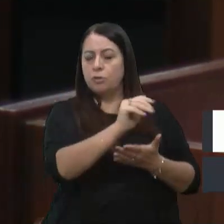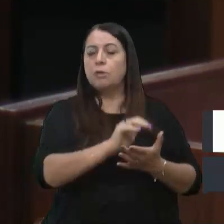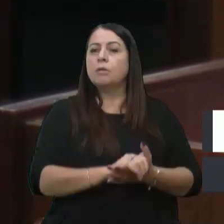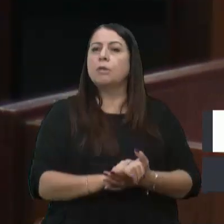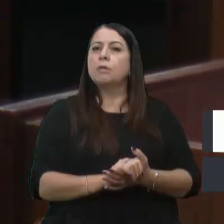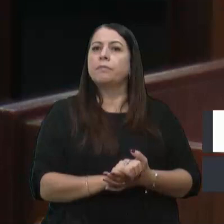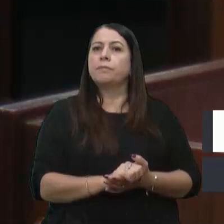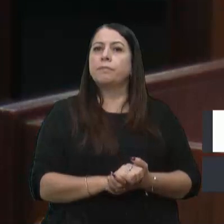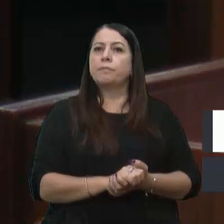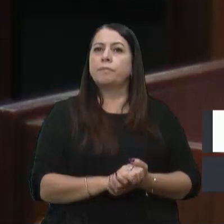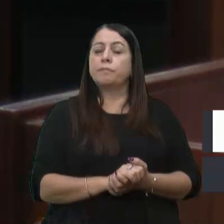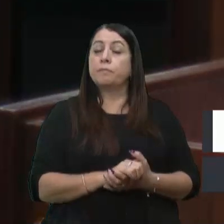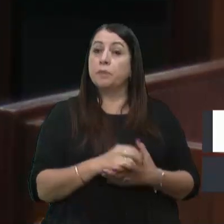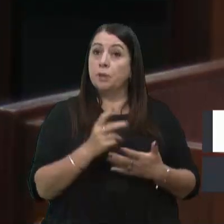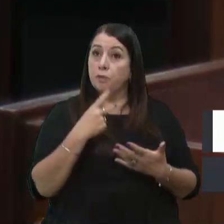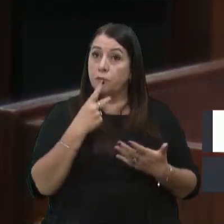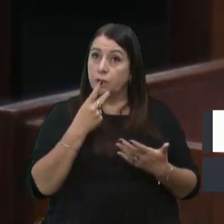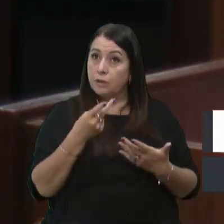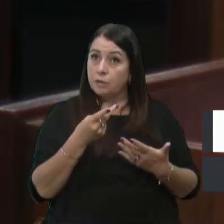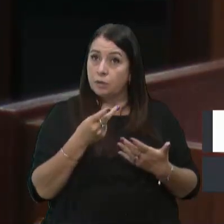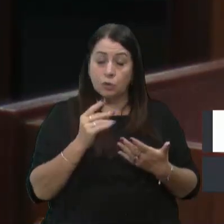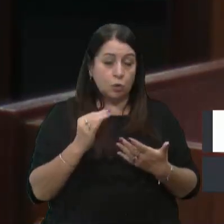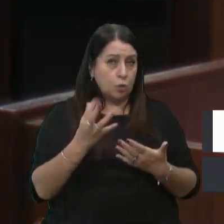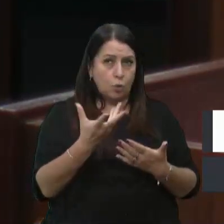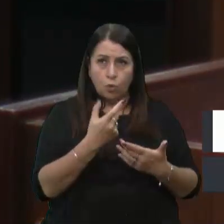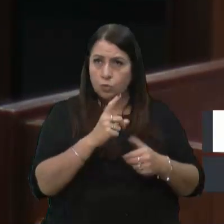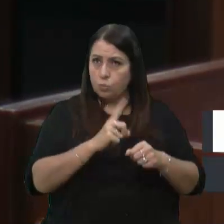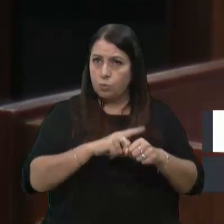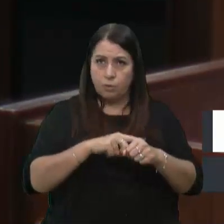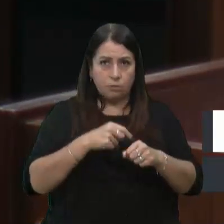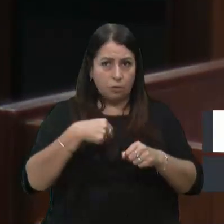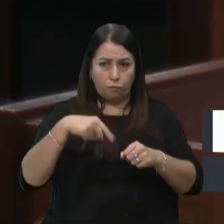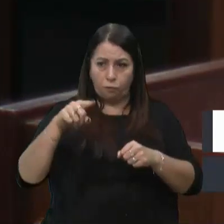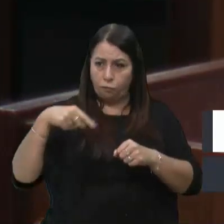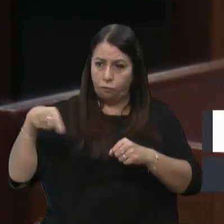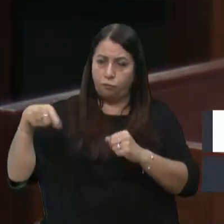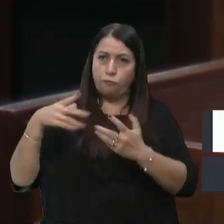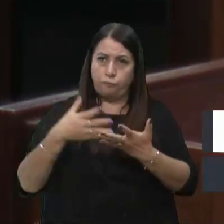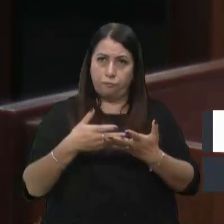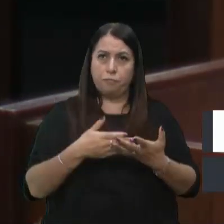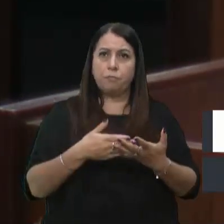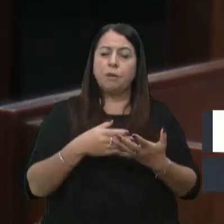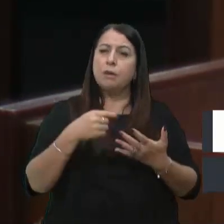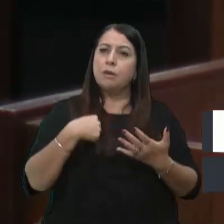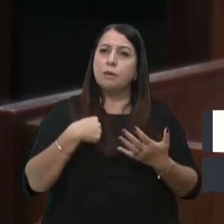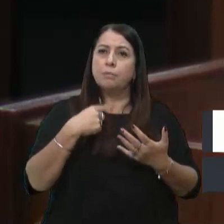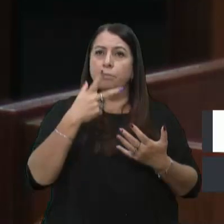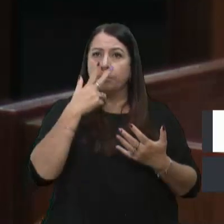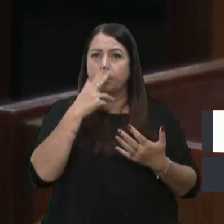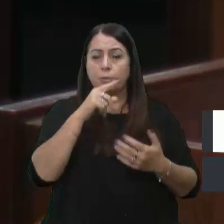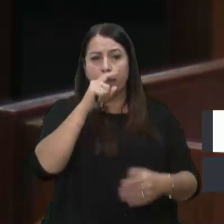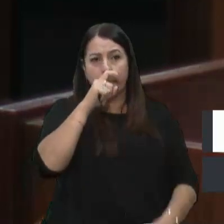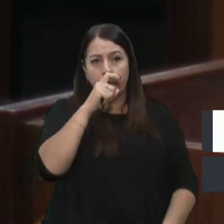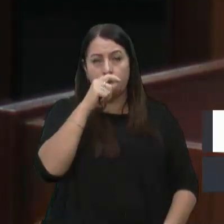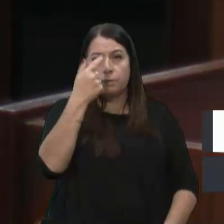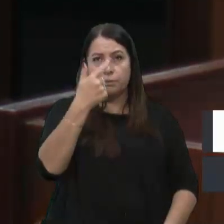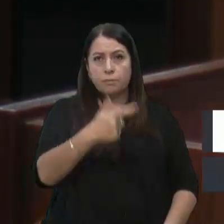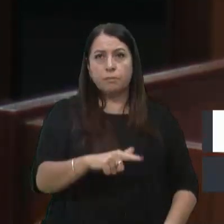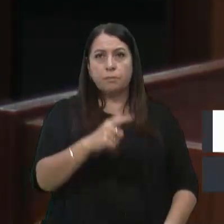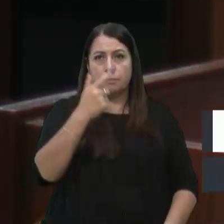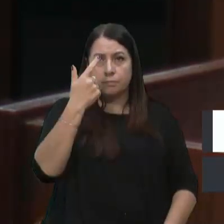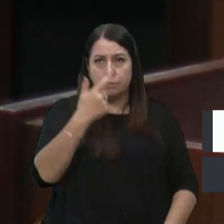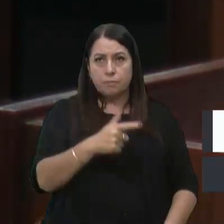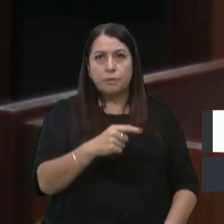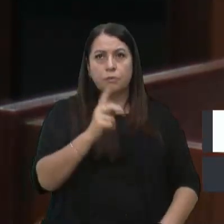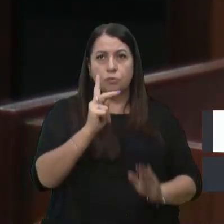eu quero dizer o seguinte gente em todos os momentos que eu tive eu parecia um papagaio porque eu já decorei já tinha